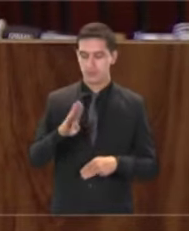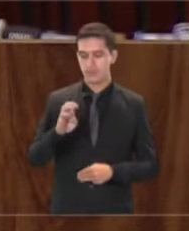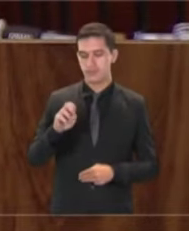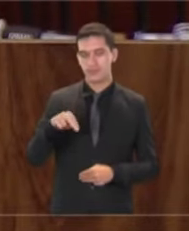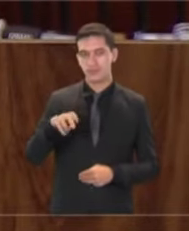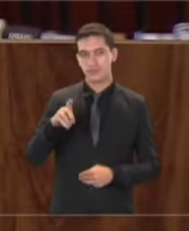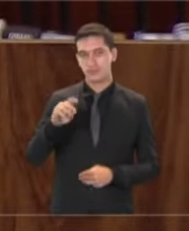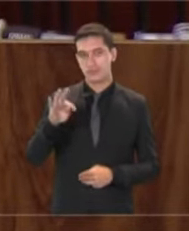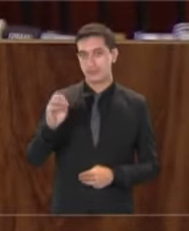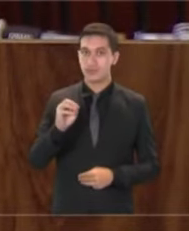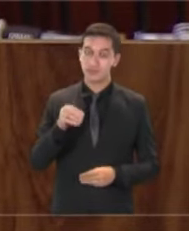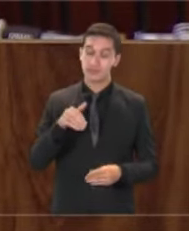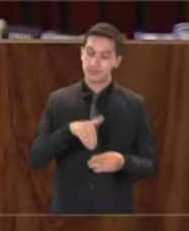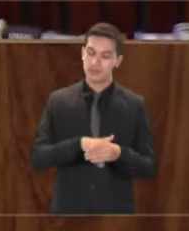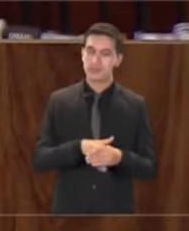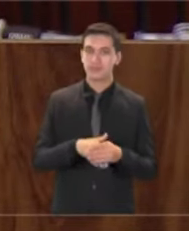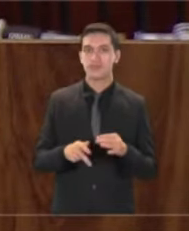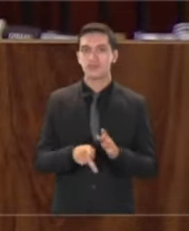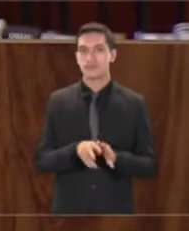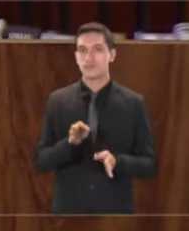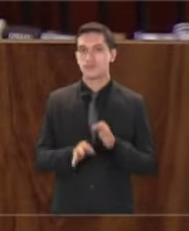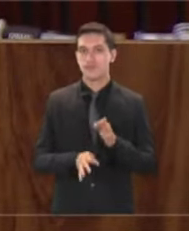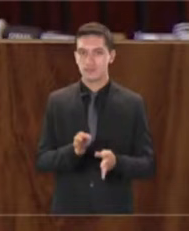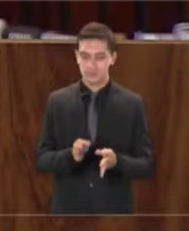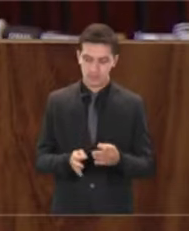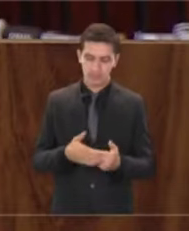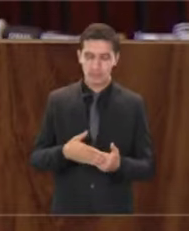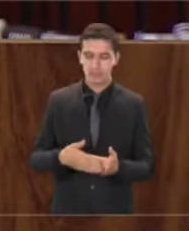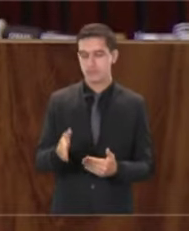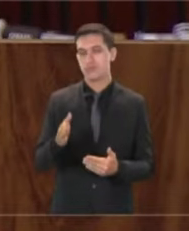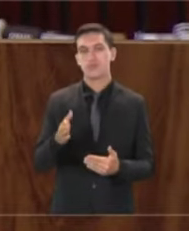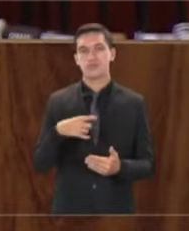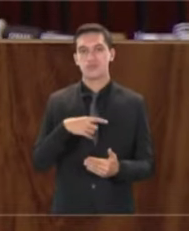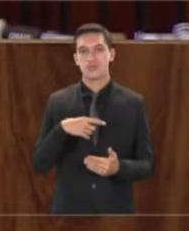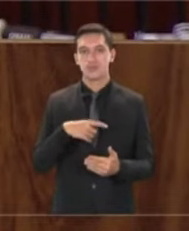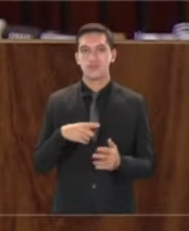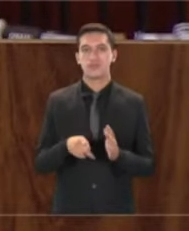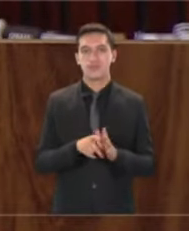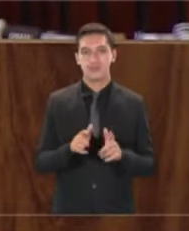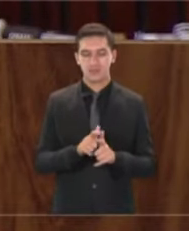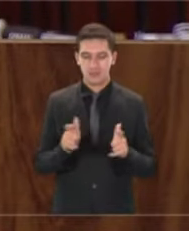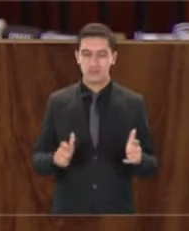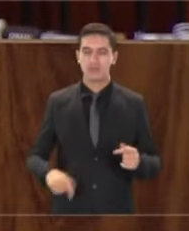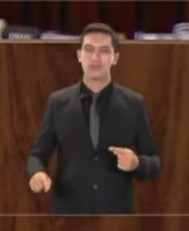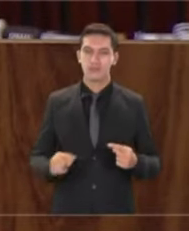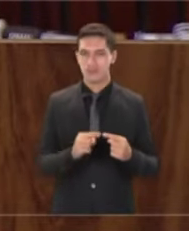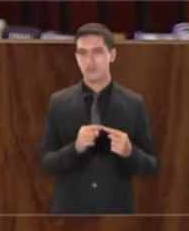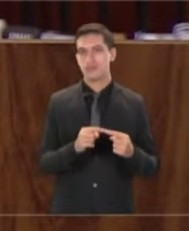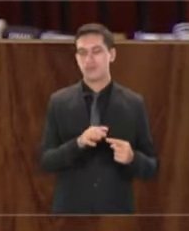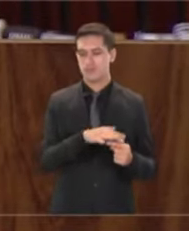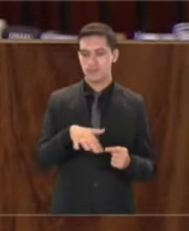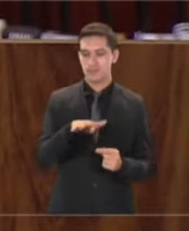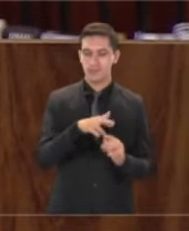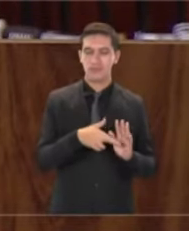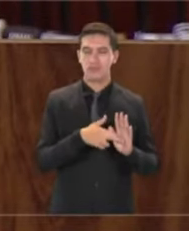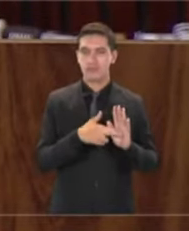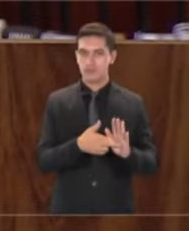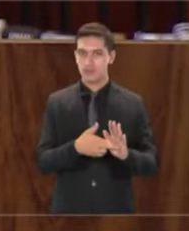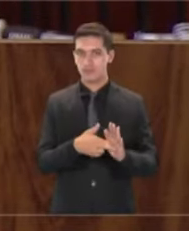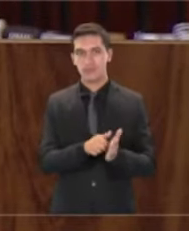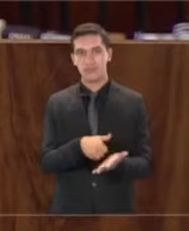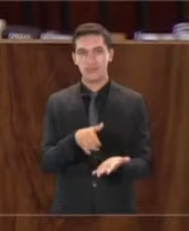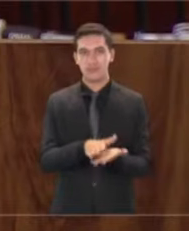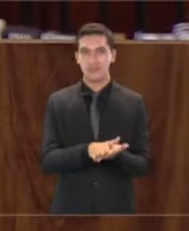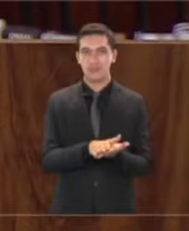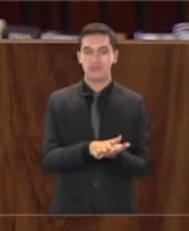Gonçalves, votou no sentido de julgar procedente a demanda para aplicar aos representados